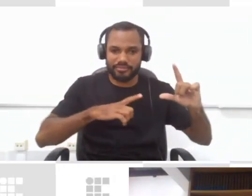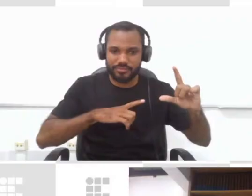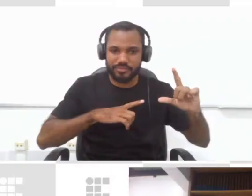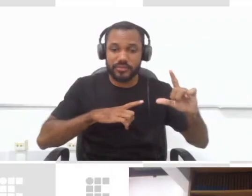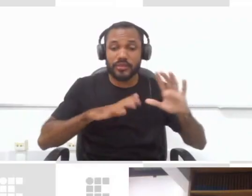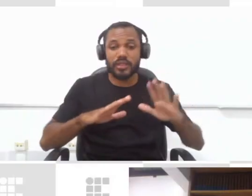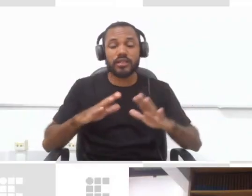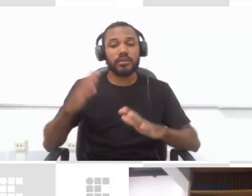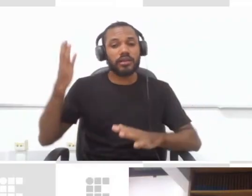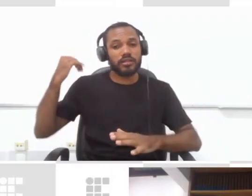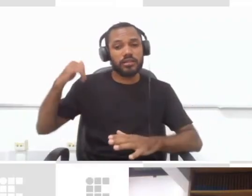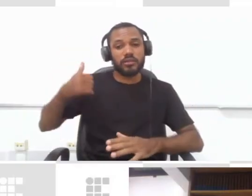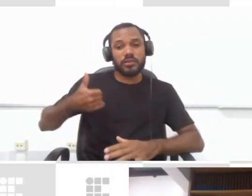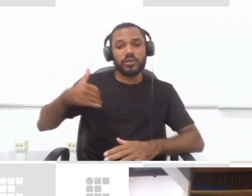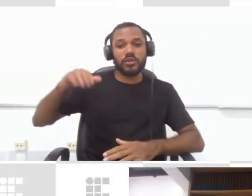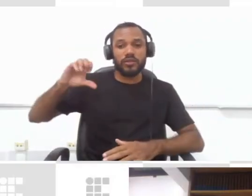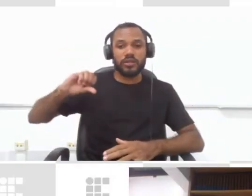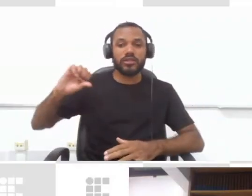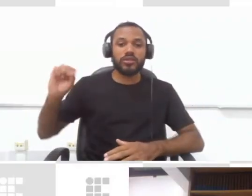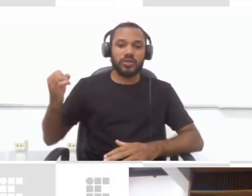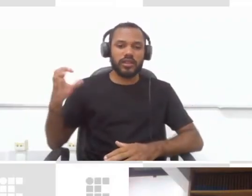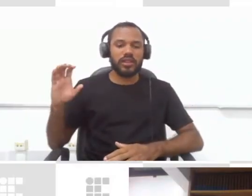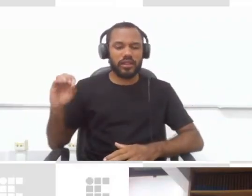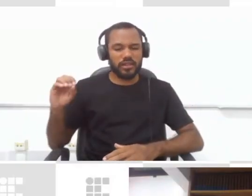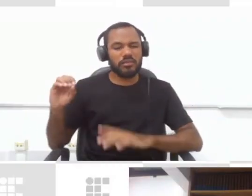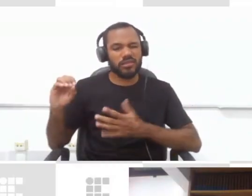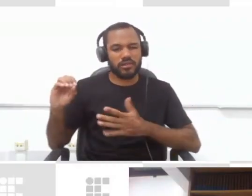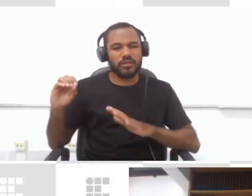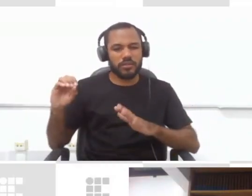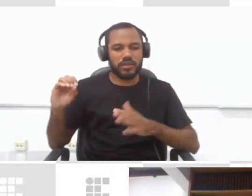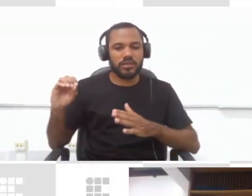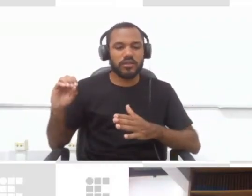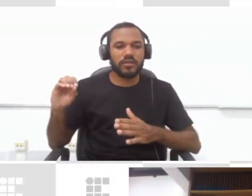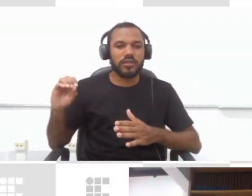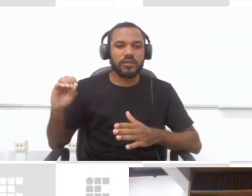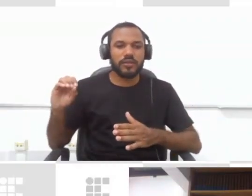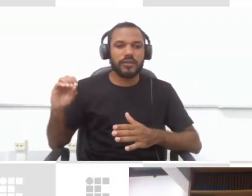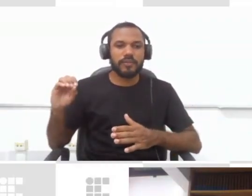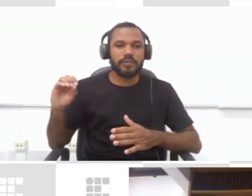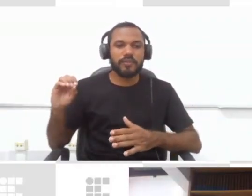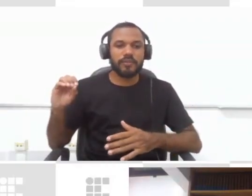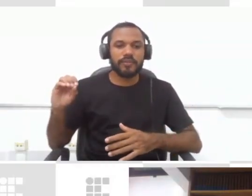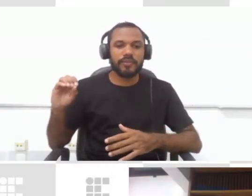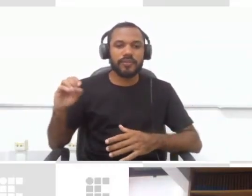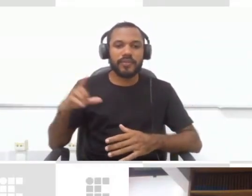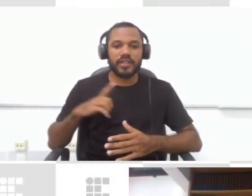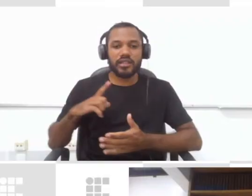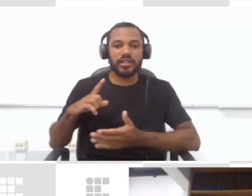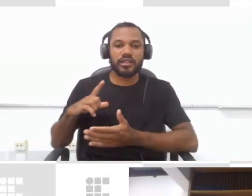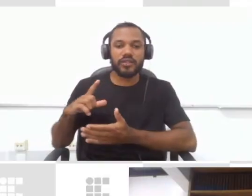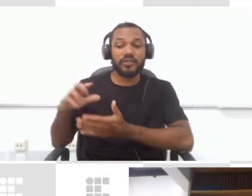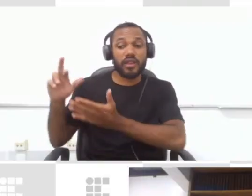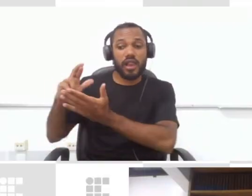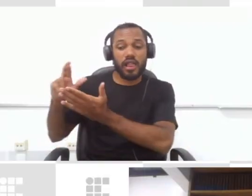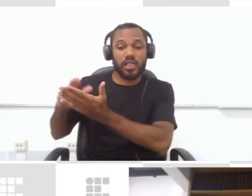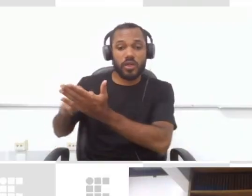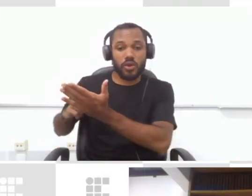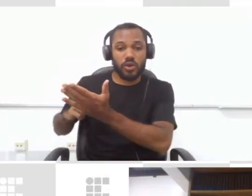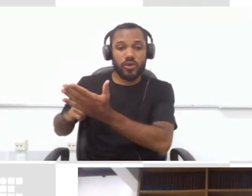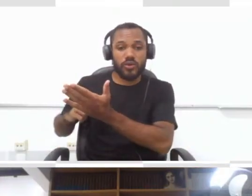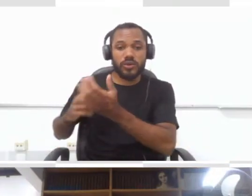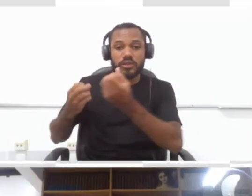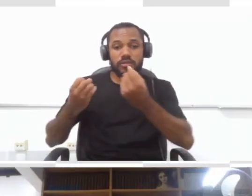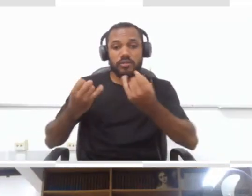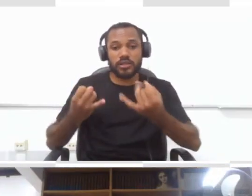para sermos bem assim generosos, né? E você tem um relatório em 1979, chamado